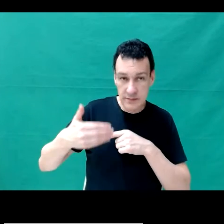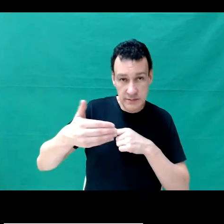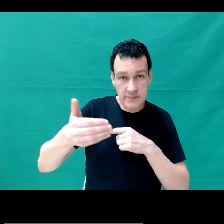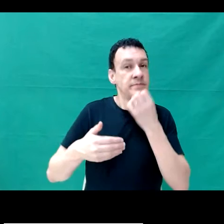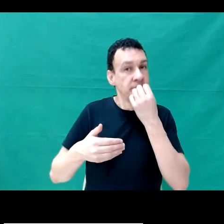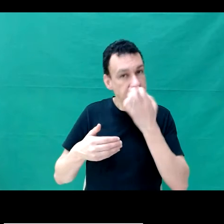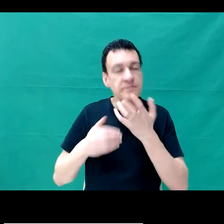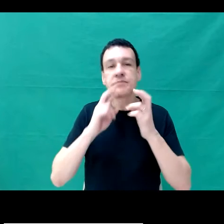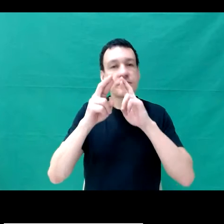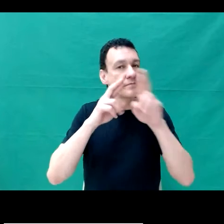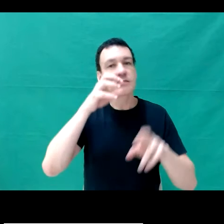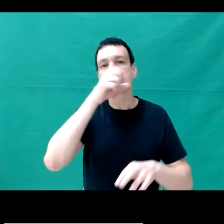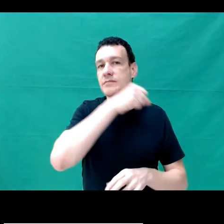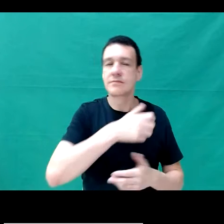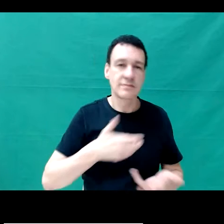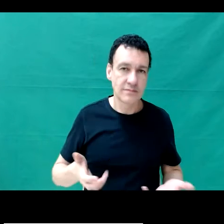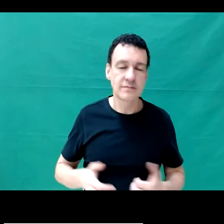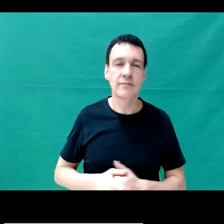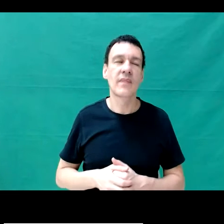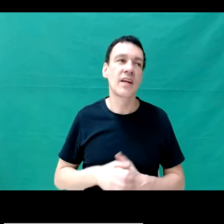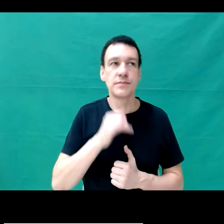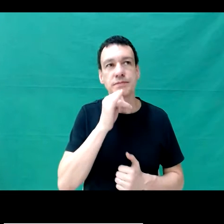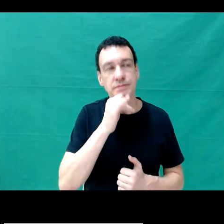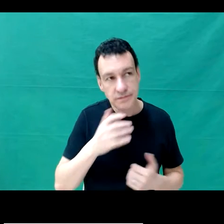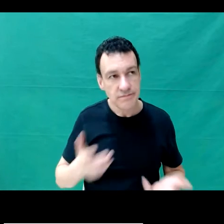rápidas, né. A gente está pensando